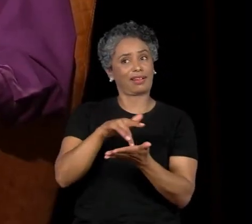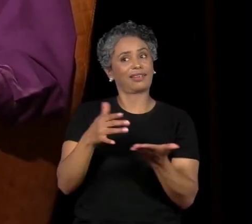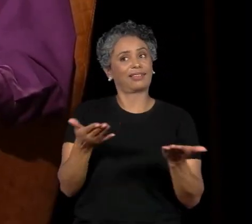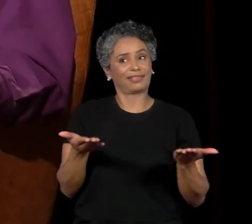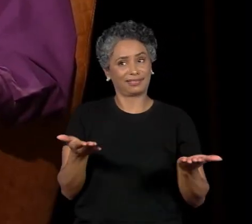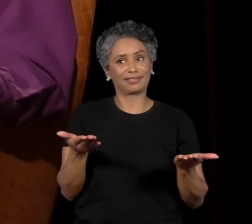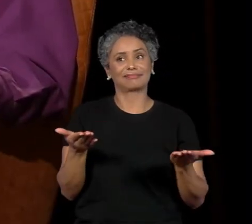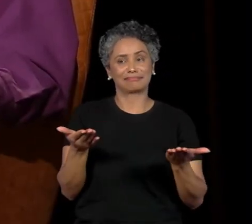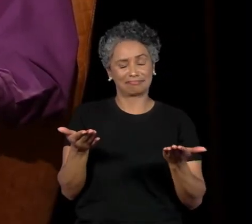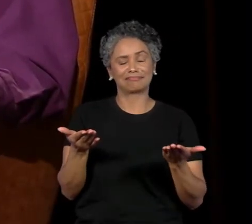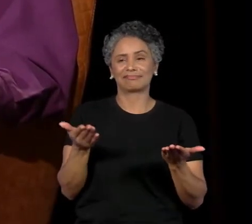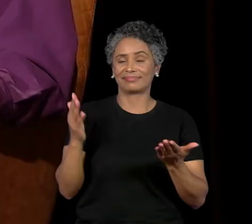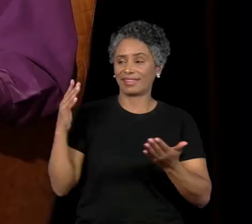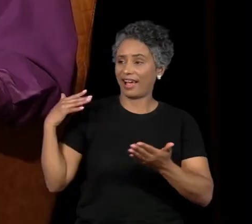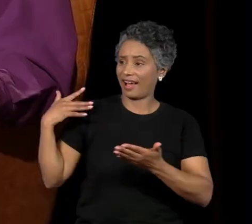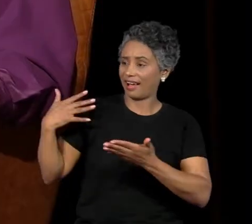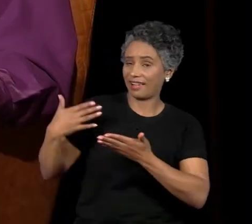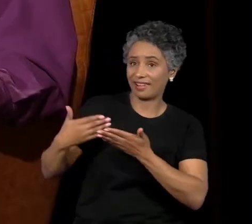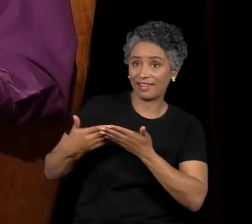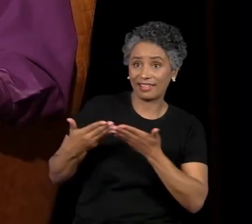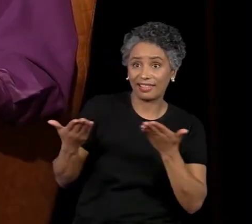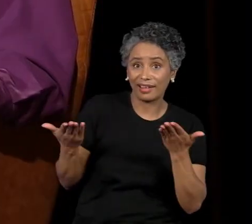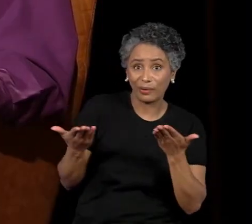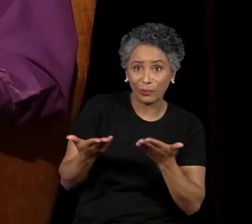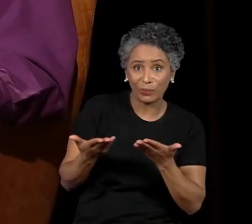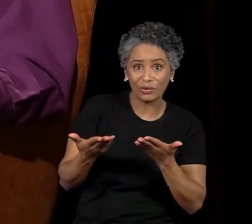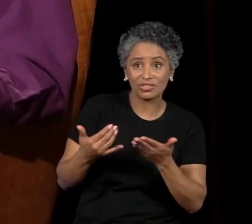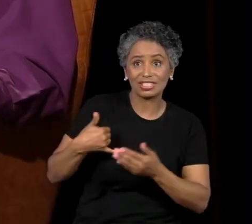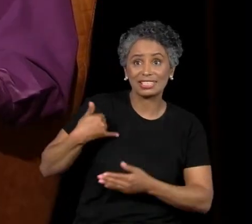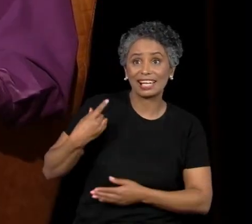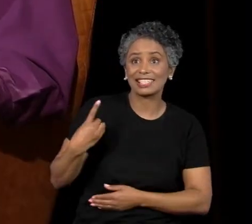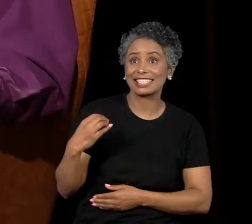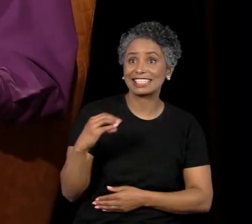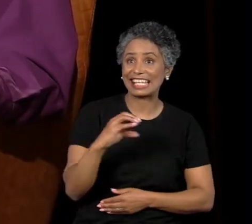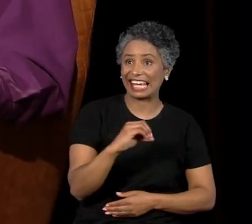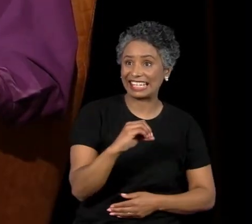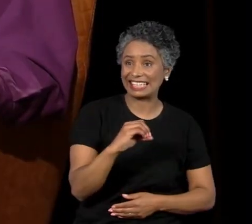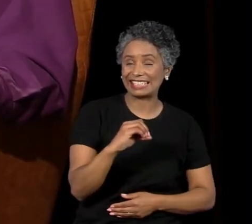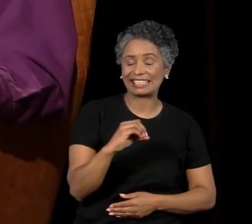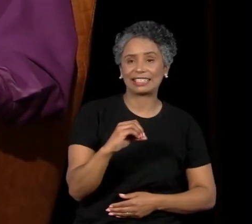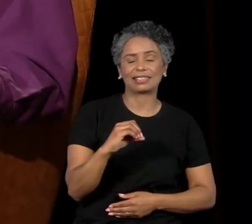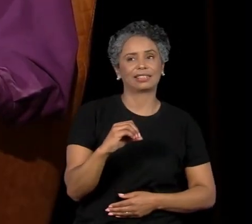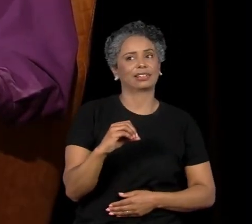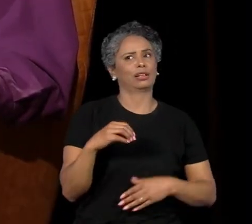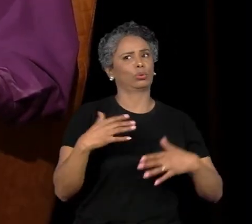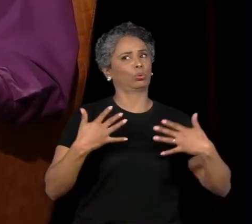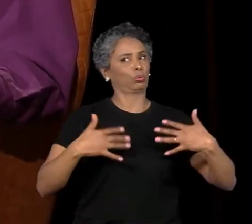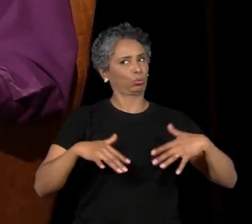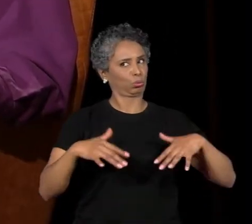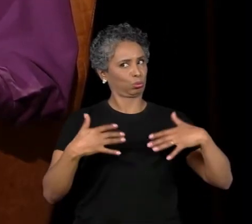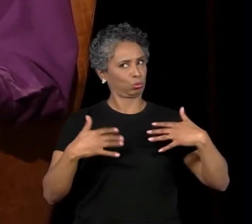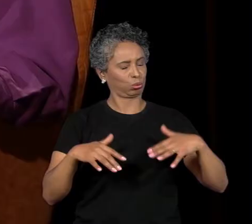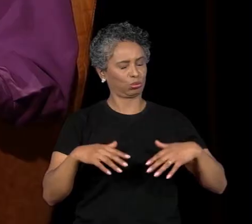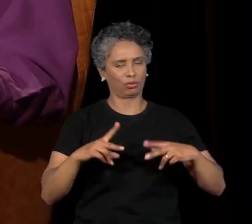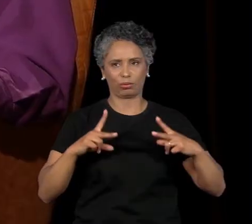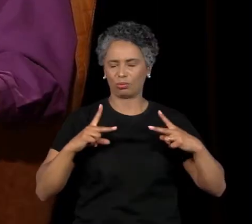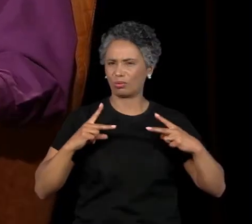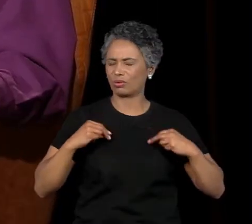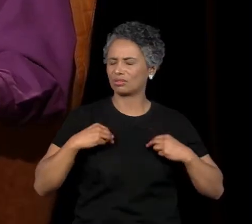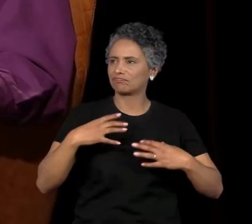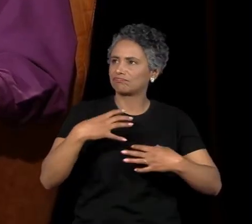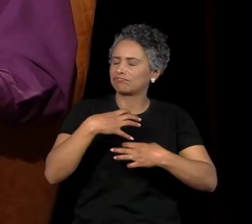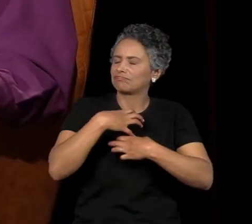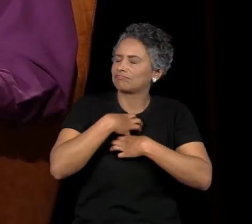está aí até hoje. Passou dos 100 anos a mulher. Não é? Então,